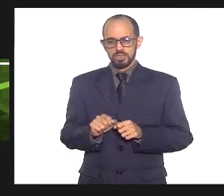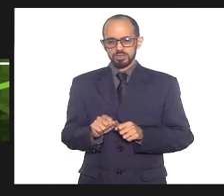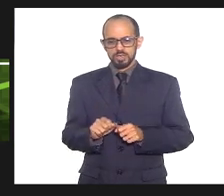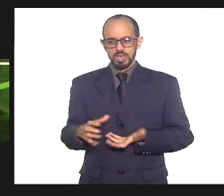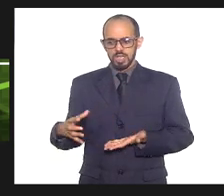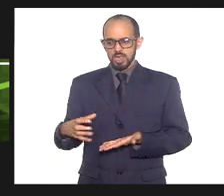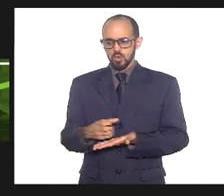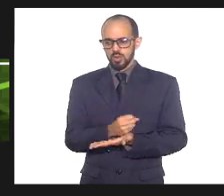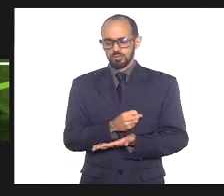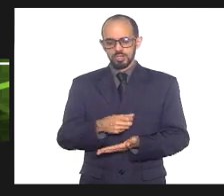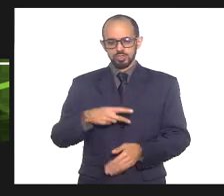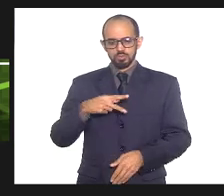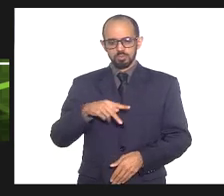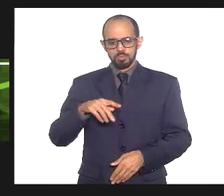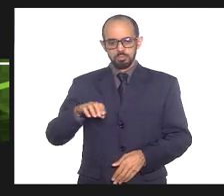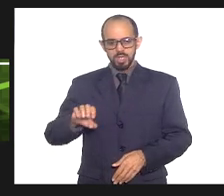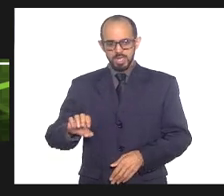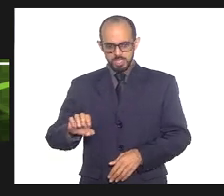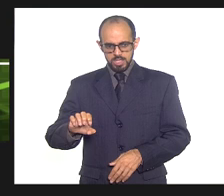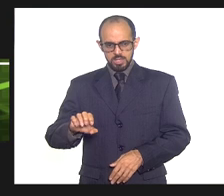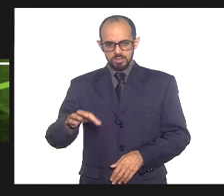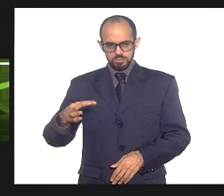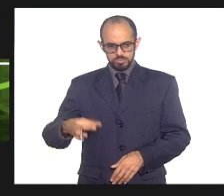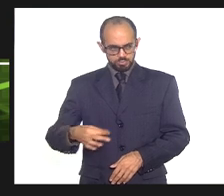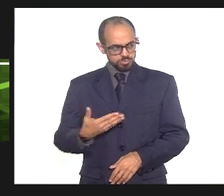de participação especial.